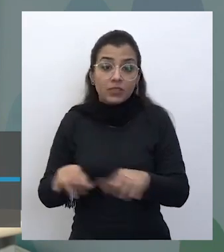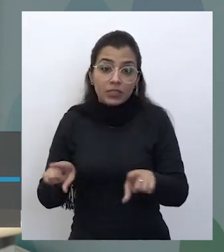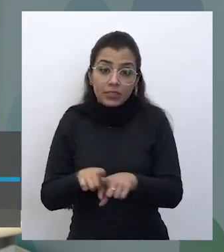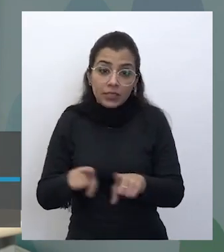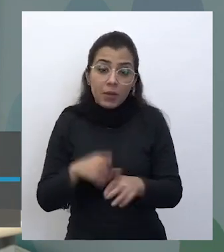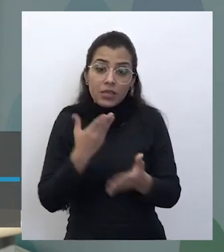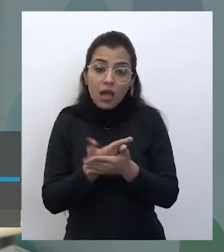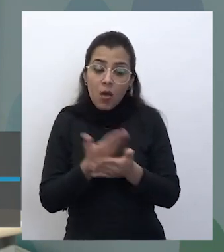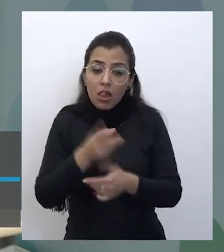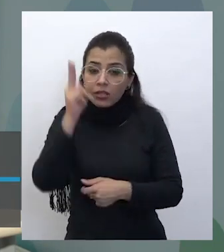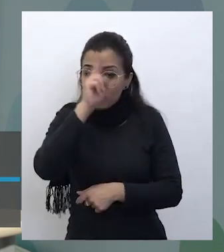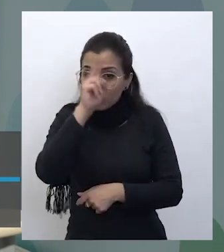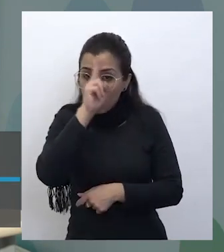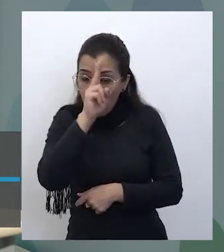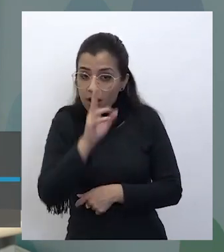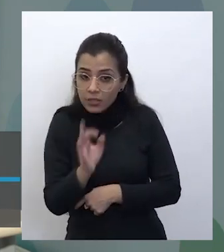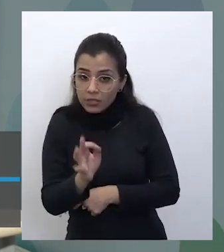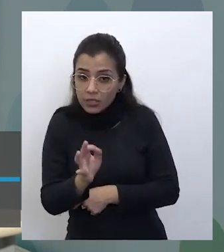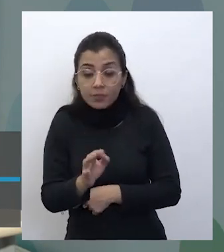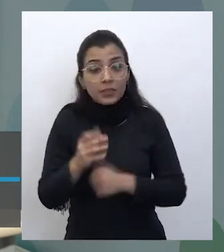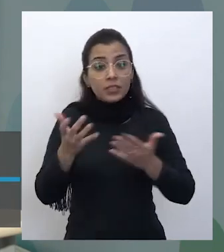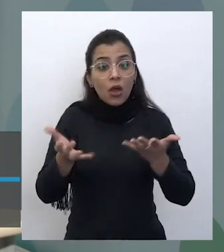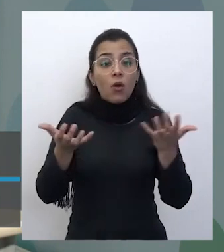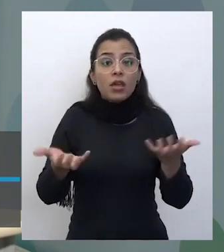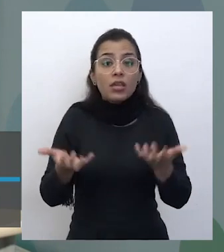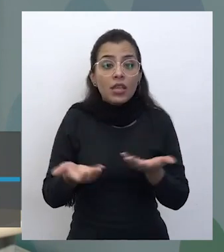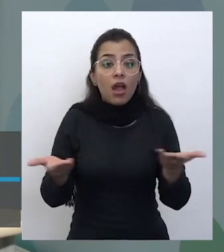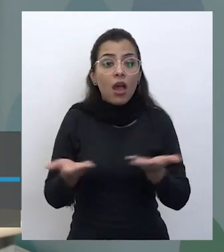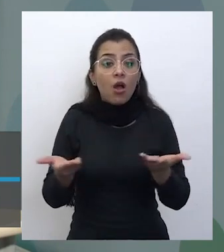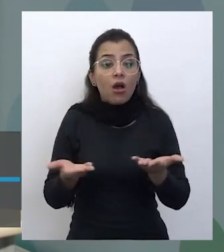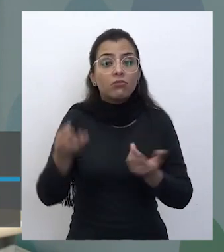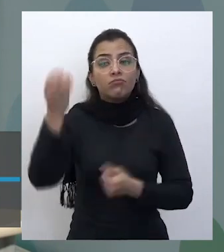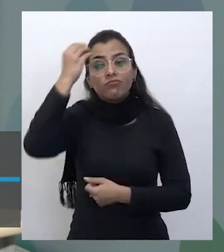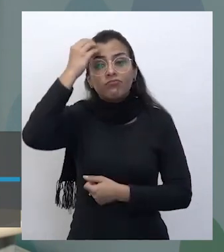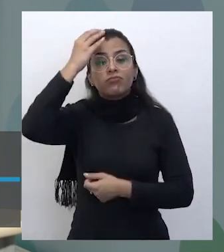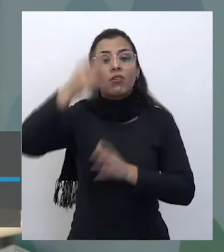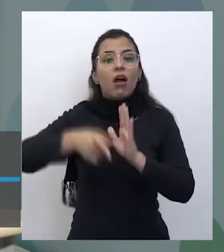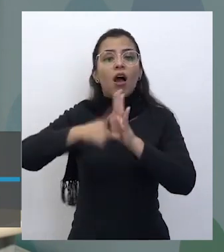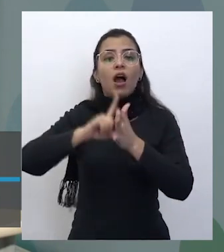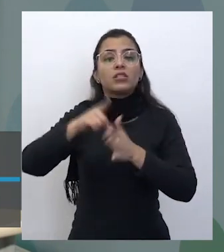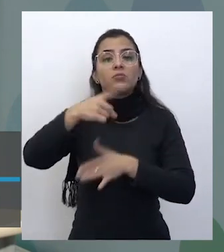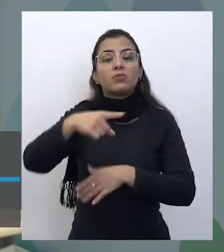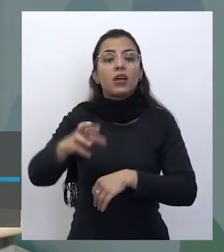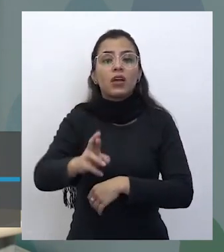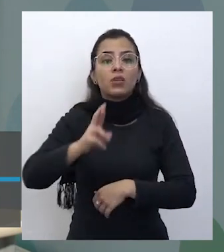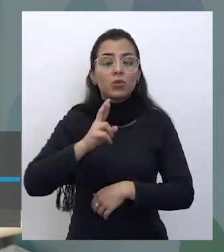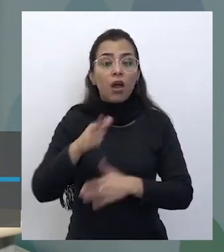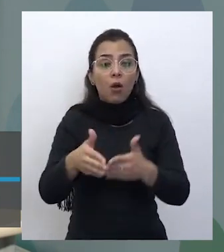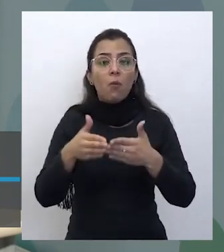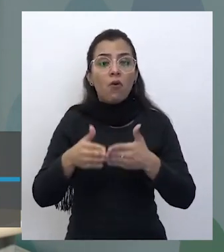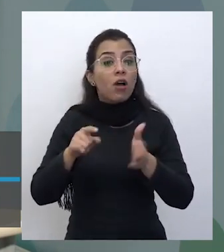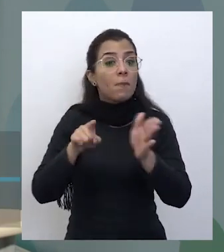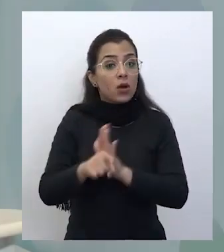de história, né? Então, eu queria que nós trouxéssemos esse conhecimento prévio para a aula e vocês respondessem para nós a